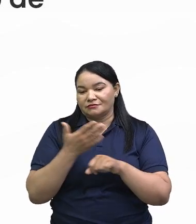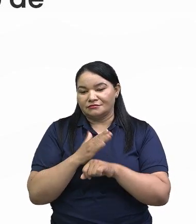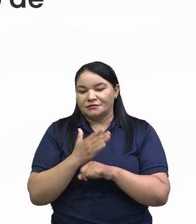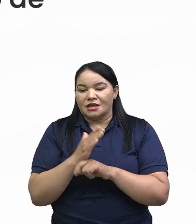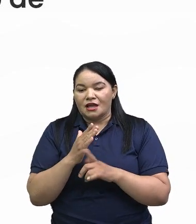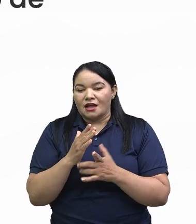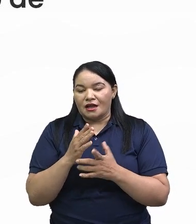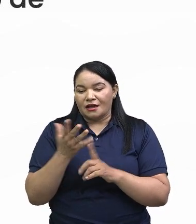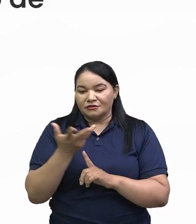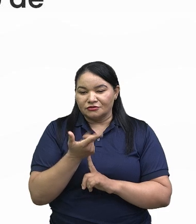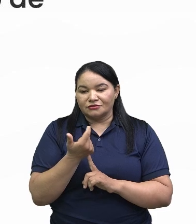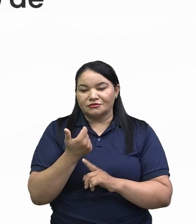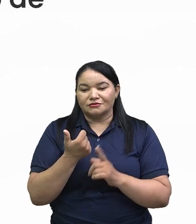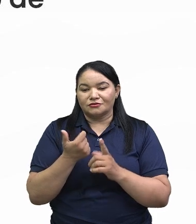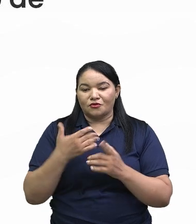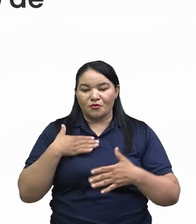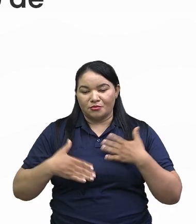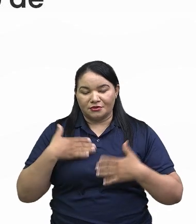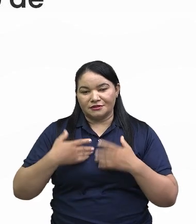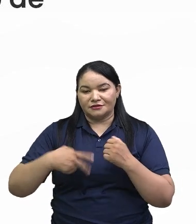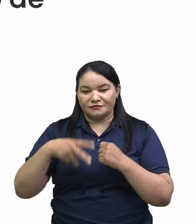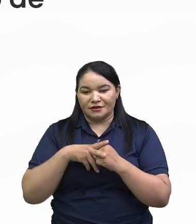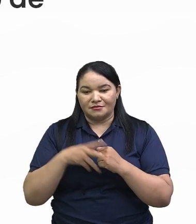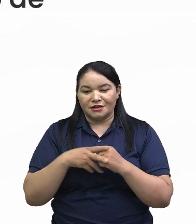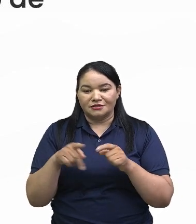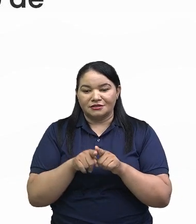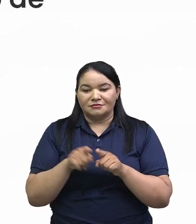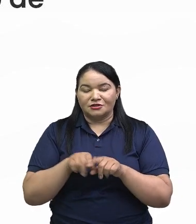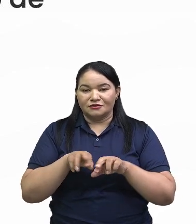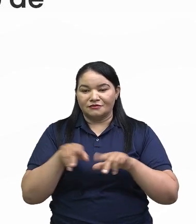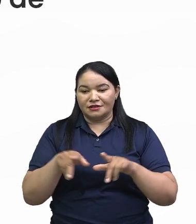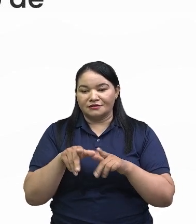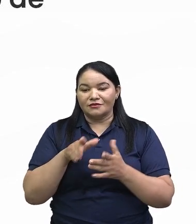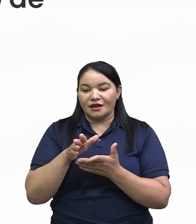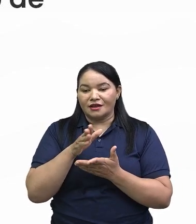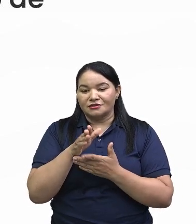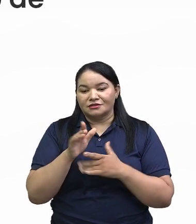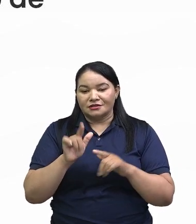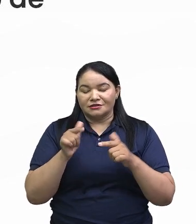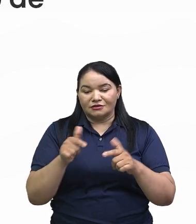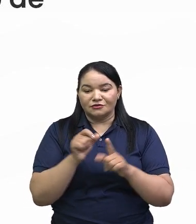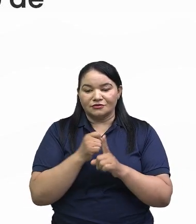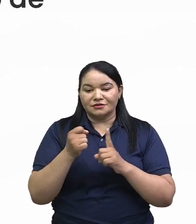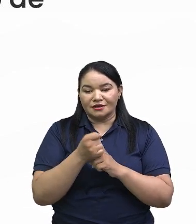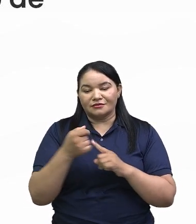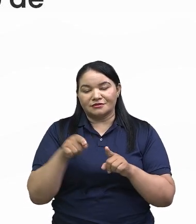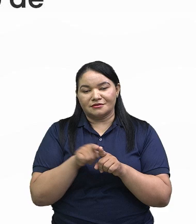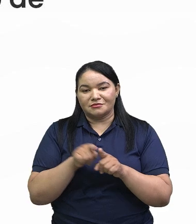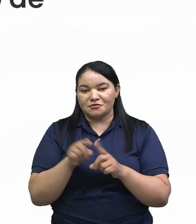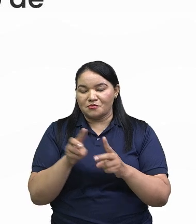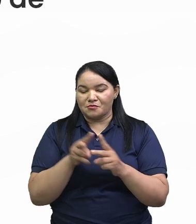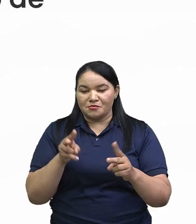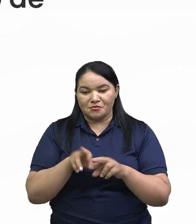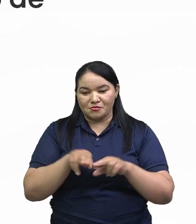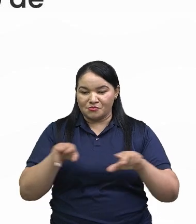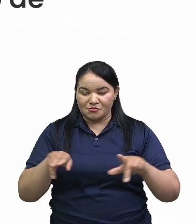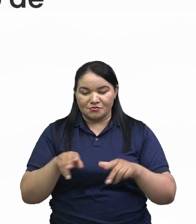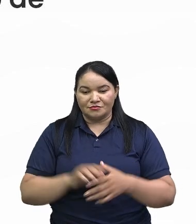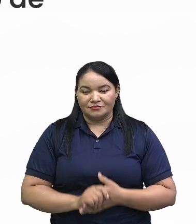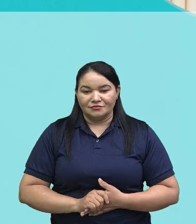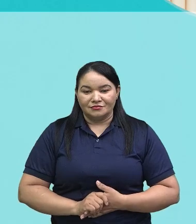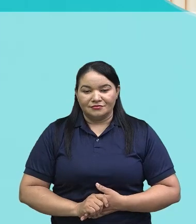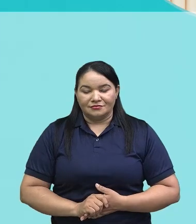artísticas, corporais e verbais, nos distintos campos de atuação social e nas diversas